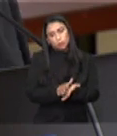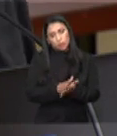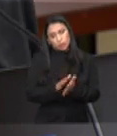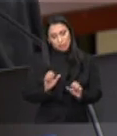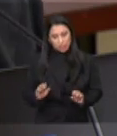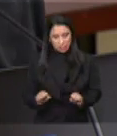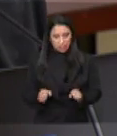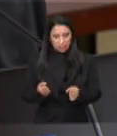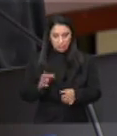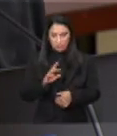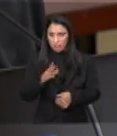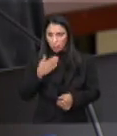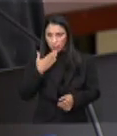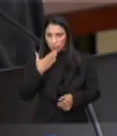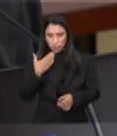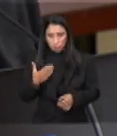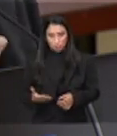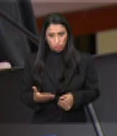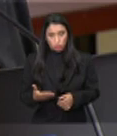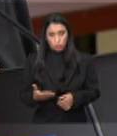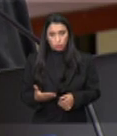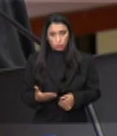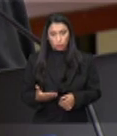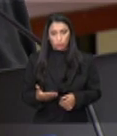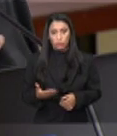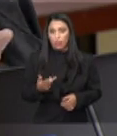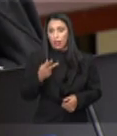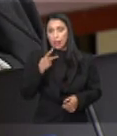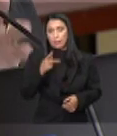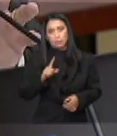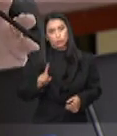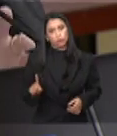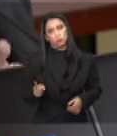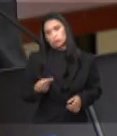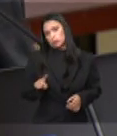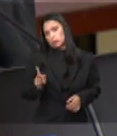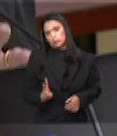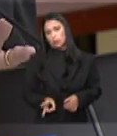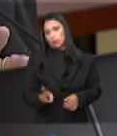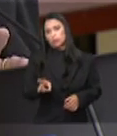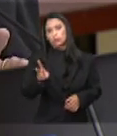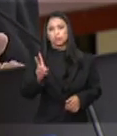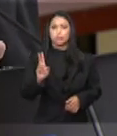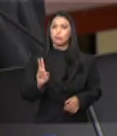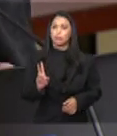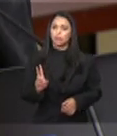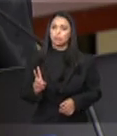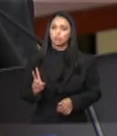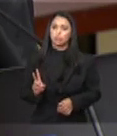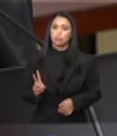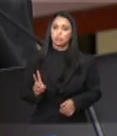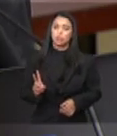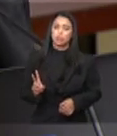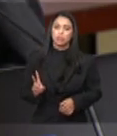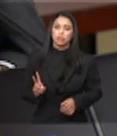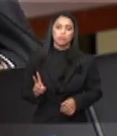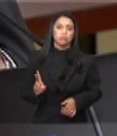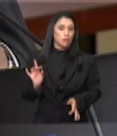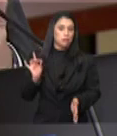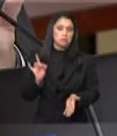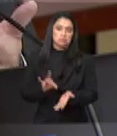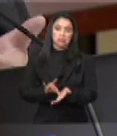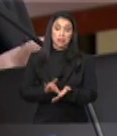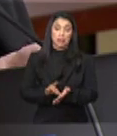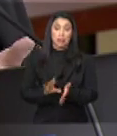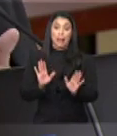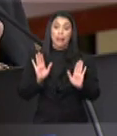defesa não solicitou falar por último, esses processos ficou decidido que seriam absolutamente válidos.